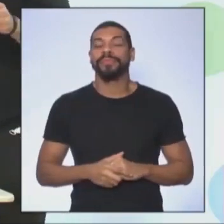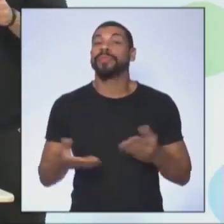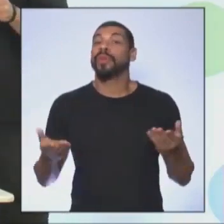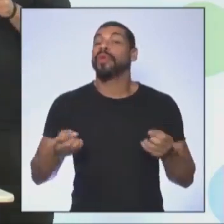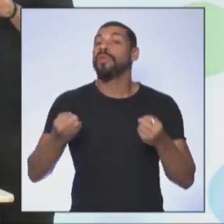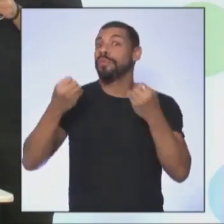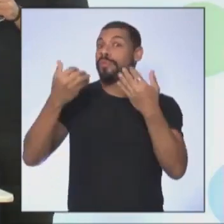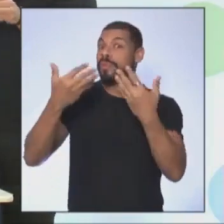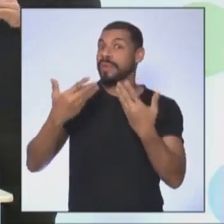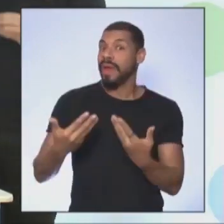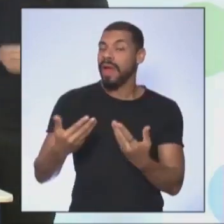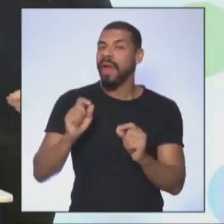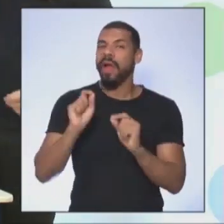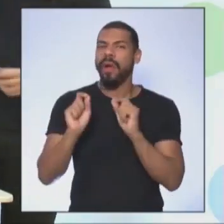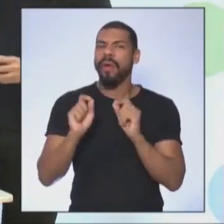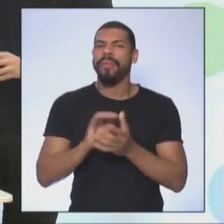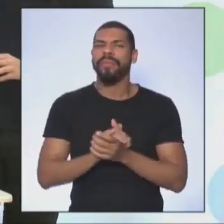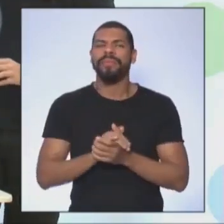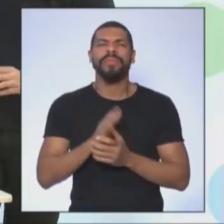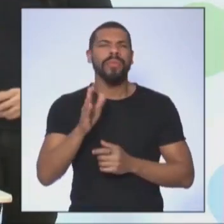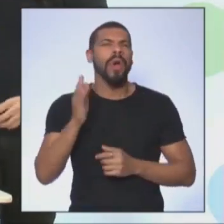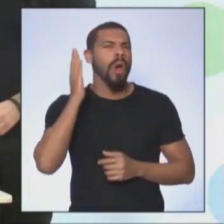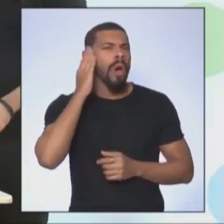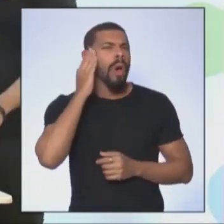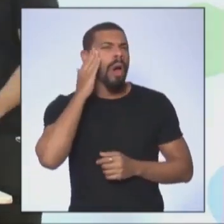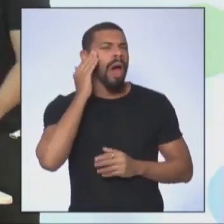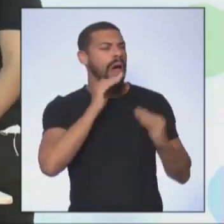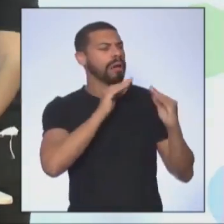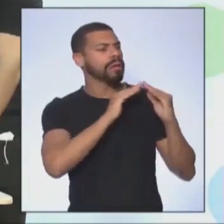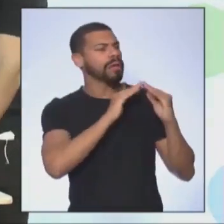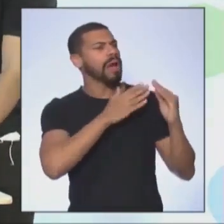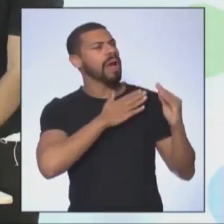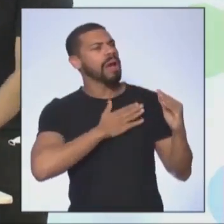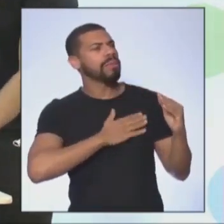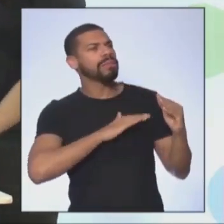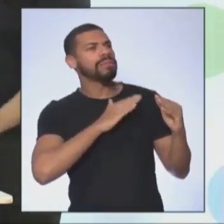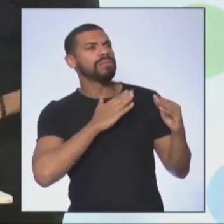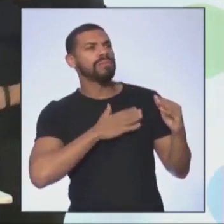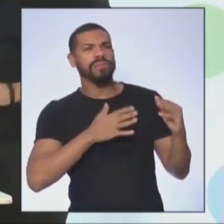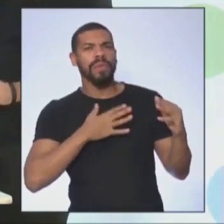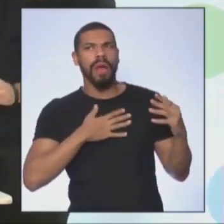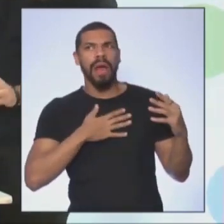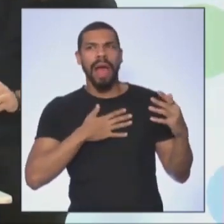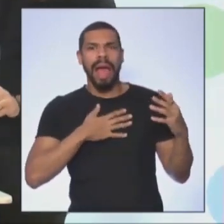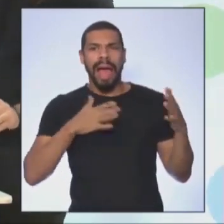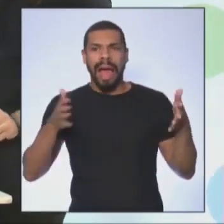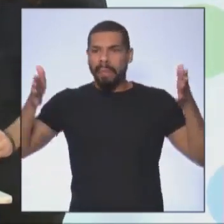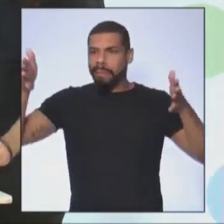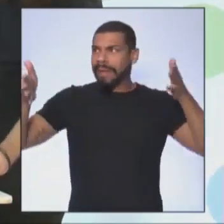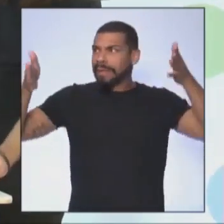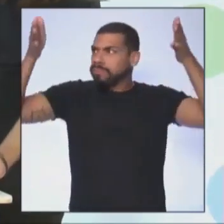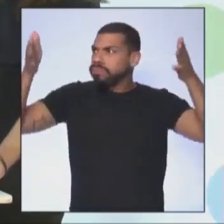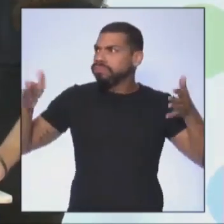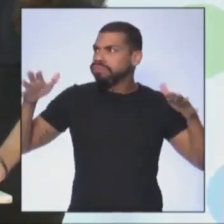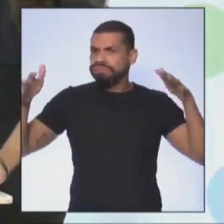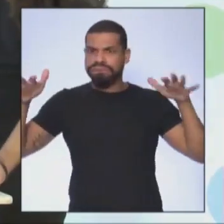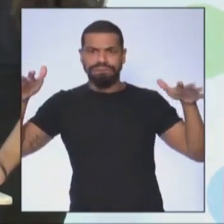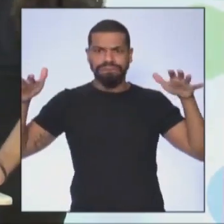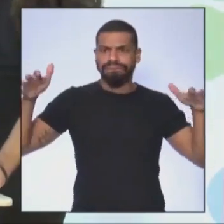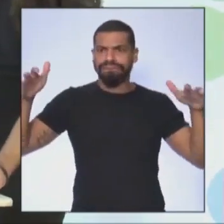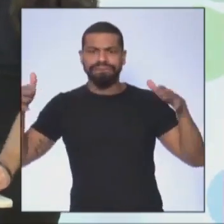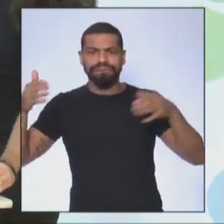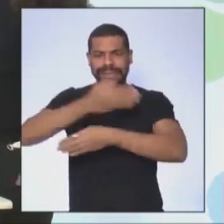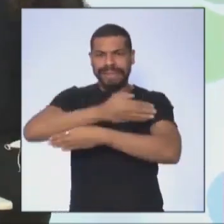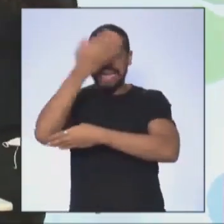ressonância. Bom, você já estava tranquilo na sua casa e do nada começou a vibrar a parede, a vibrar janelas e você falou, ai meu Deus,